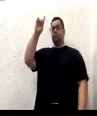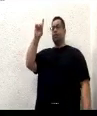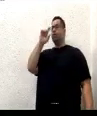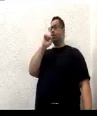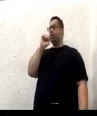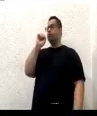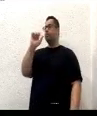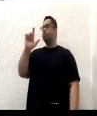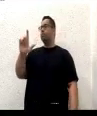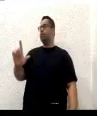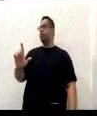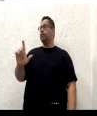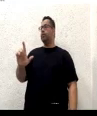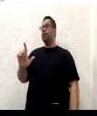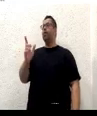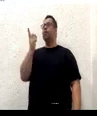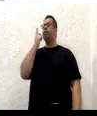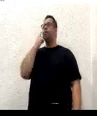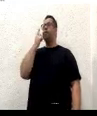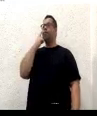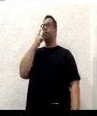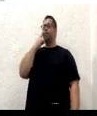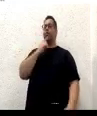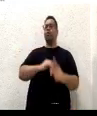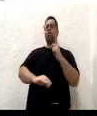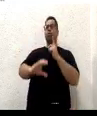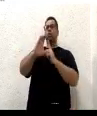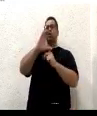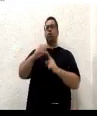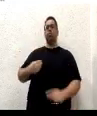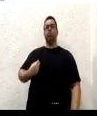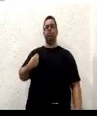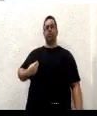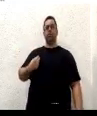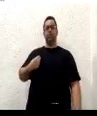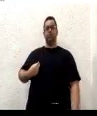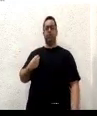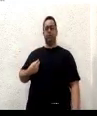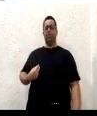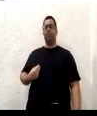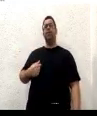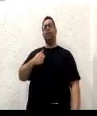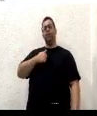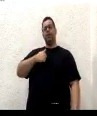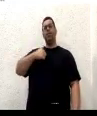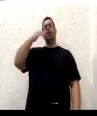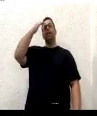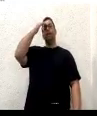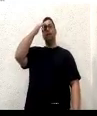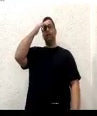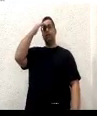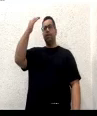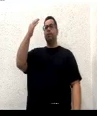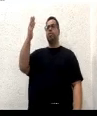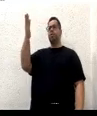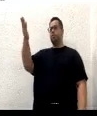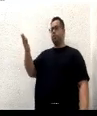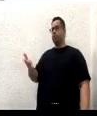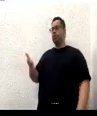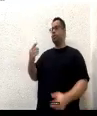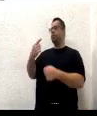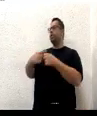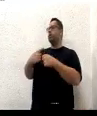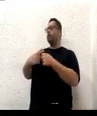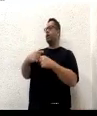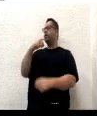existe Corderópolis. Parabéns, viu? A gente fica grato a vocês aí de Limeira, tá?